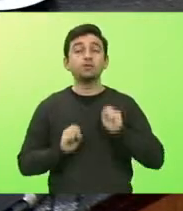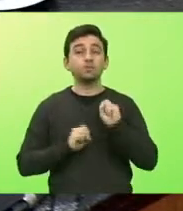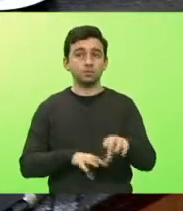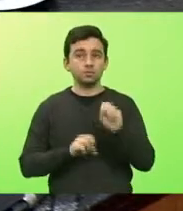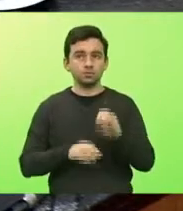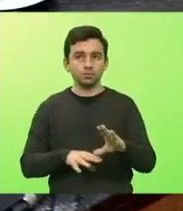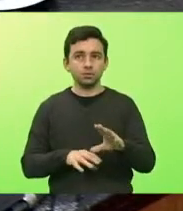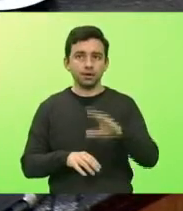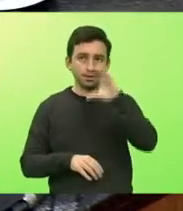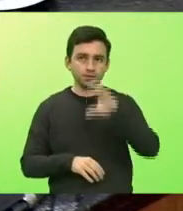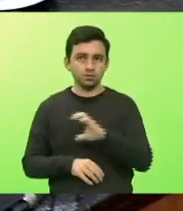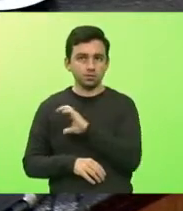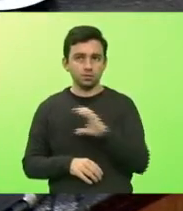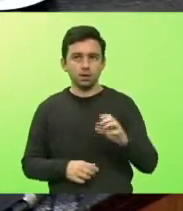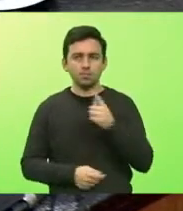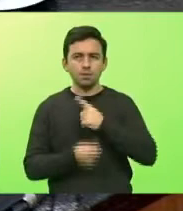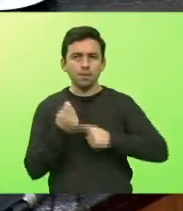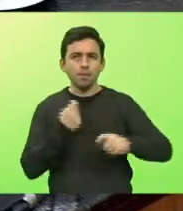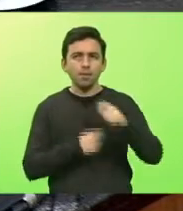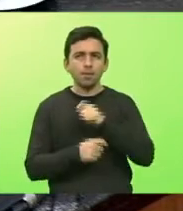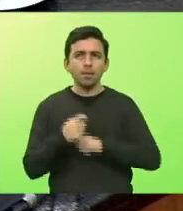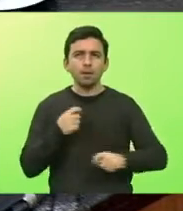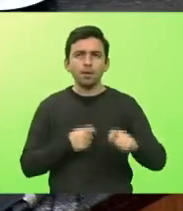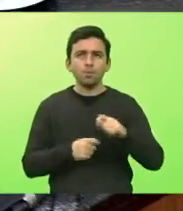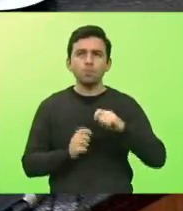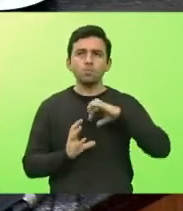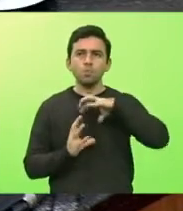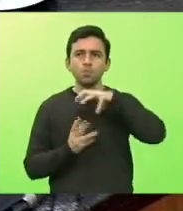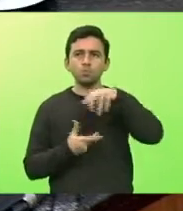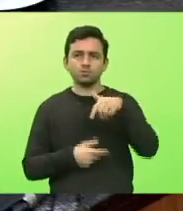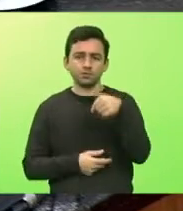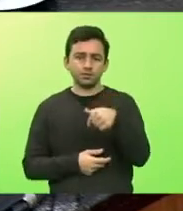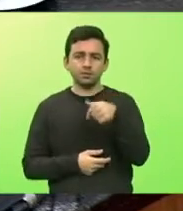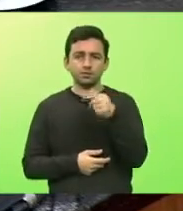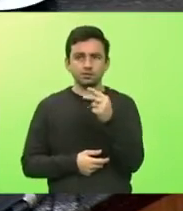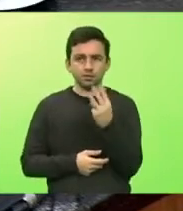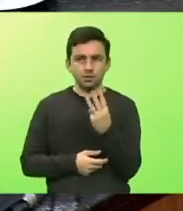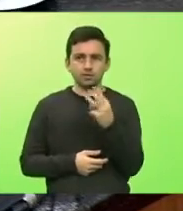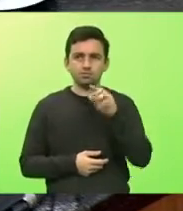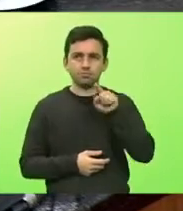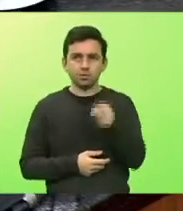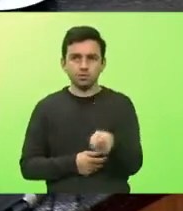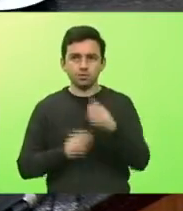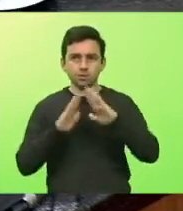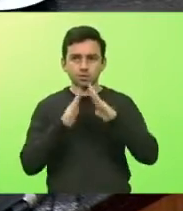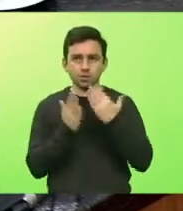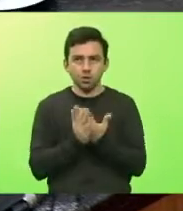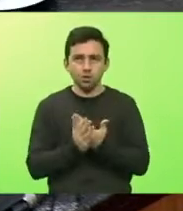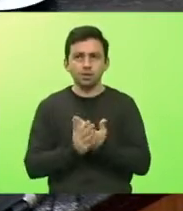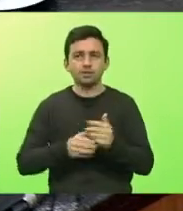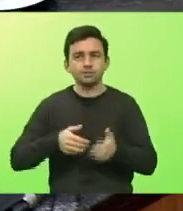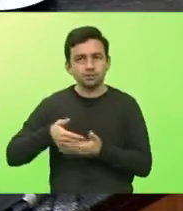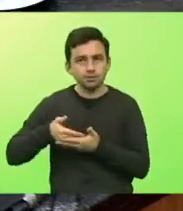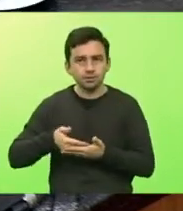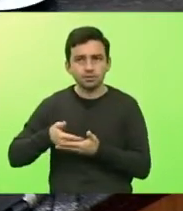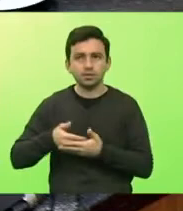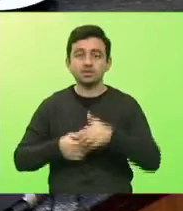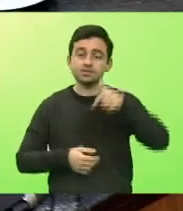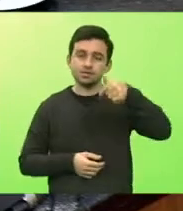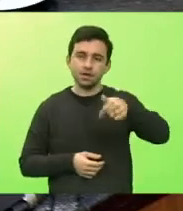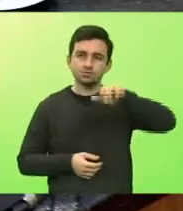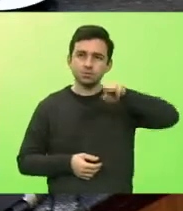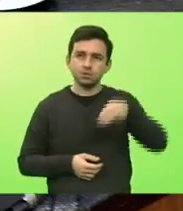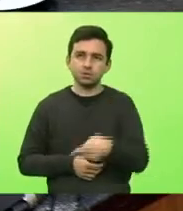Igreja Católica administra no mundo 73 mil escolas maternais, são 7 milhões de crianças